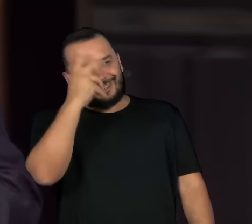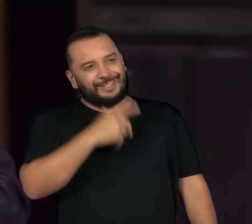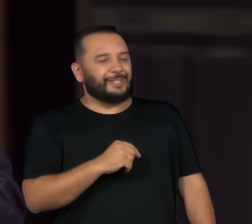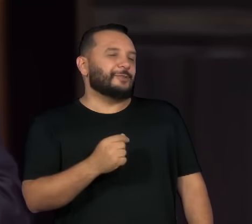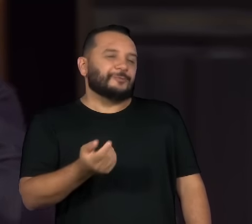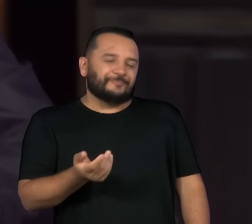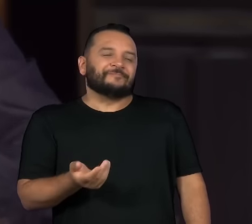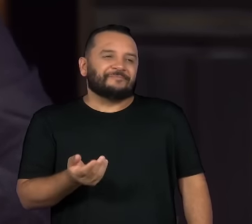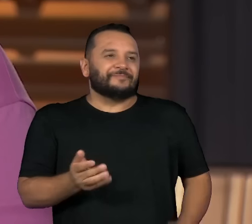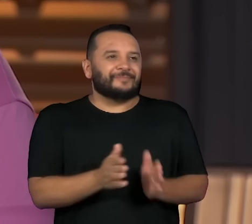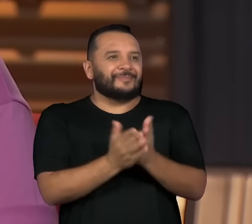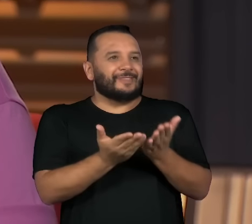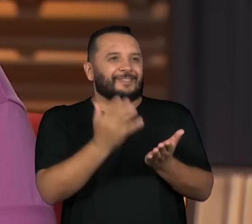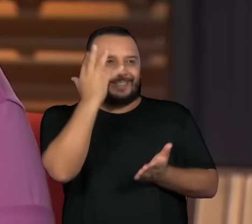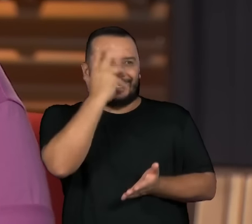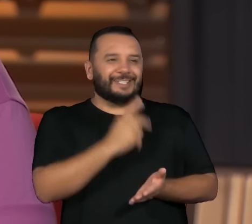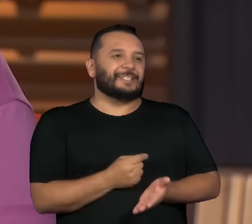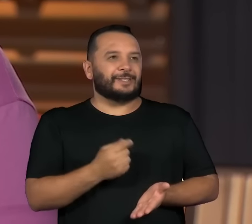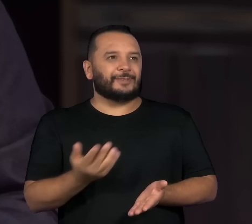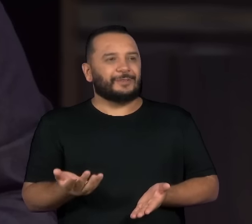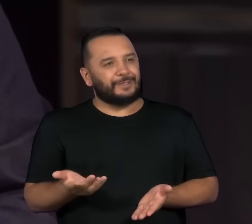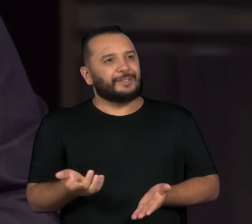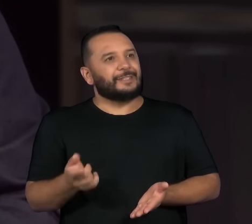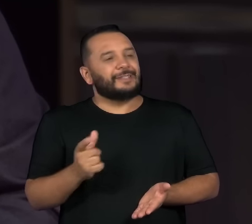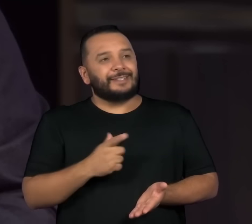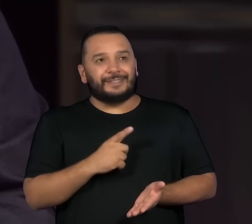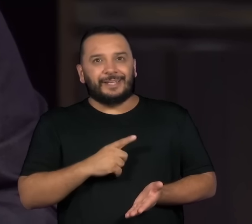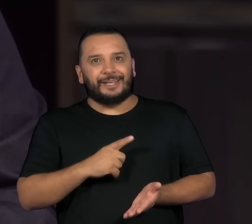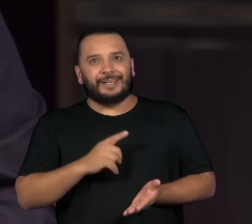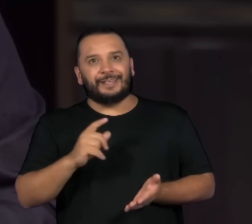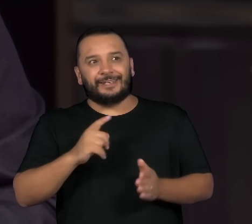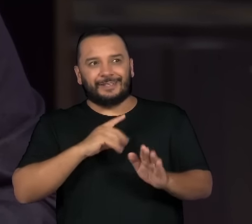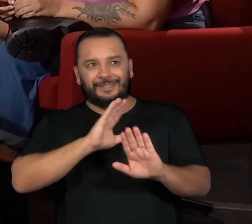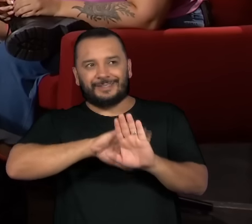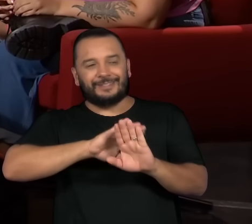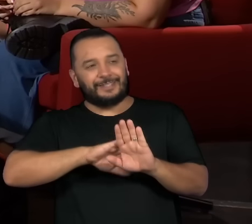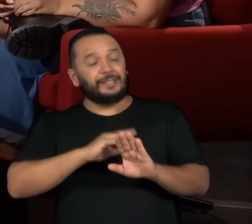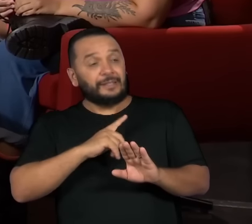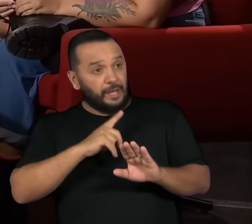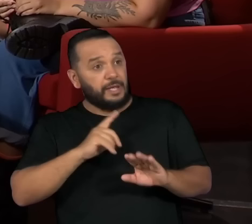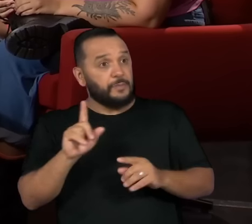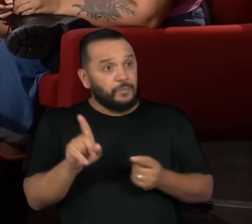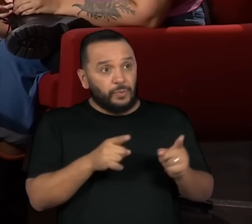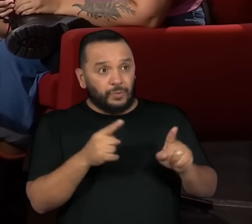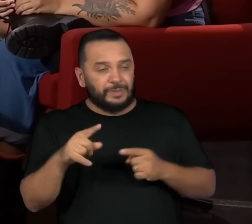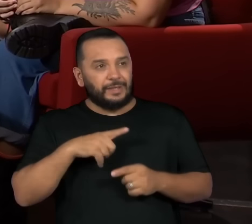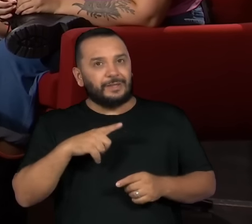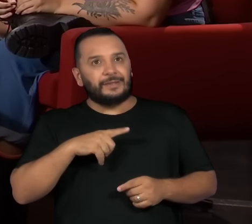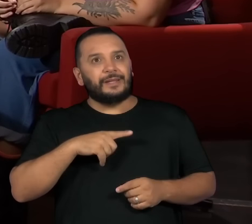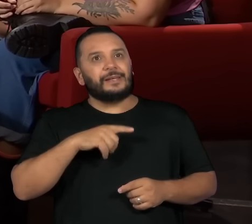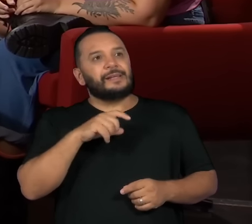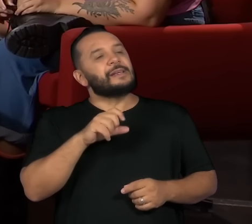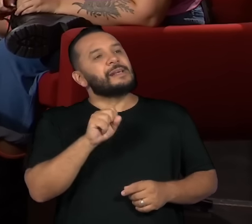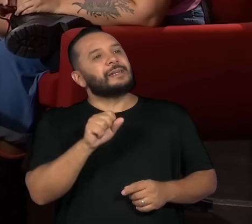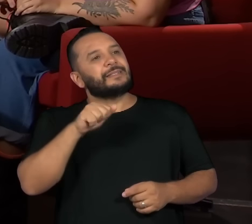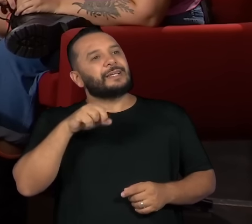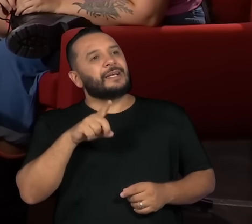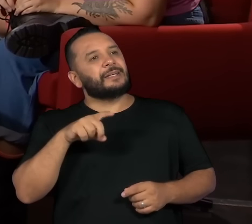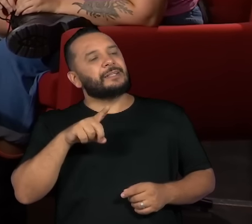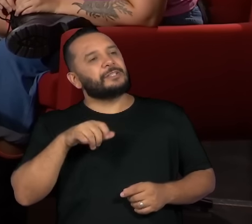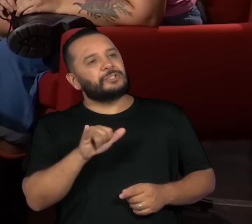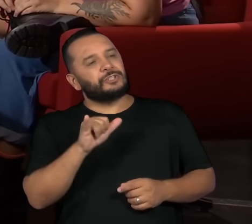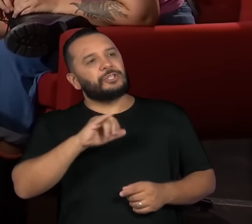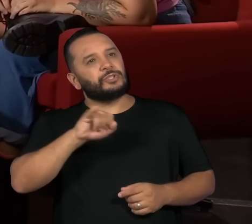é muito lindo. Muito obrigada. E tem muita música também no livro. Sandy Júnior, Rita Lee, Pitty,